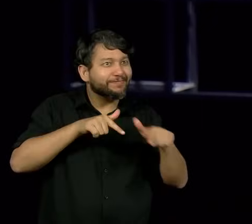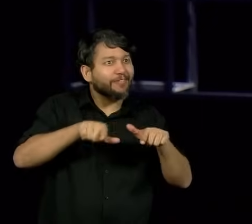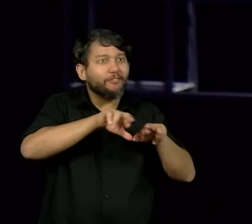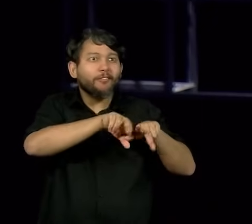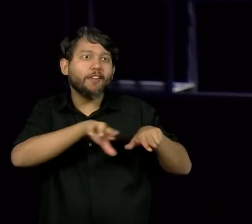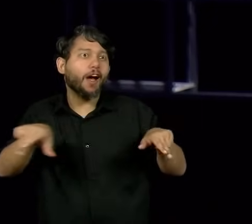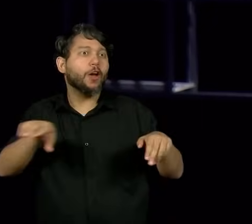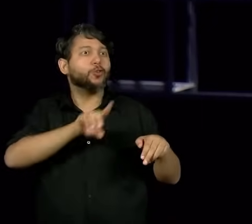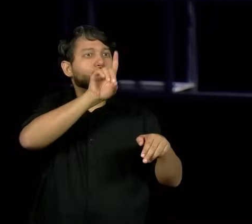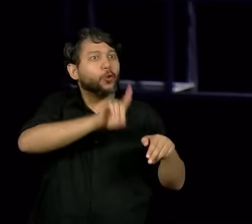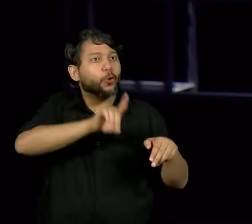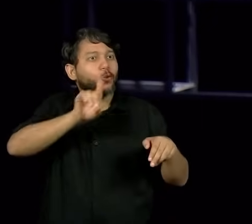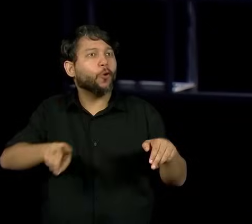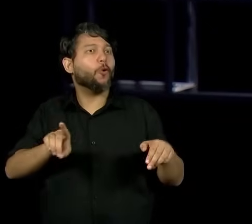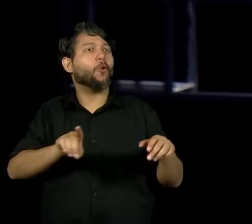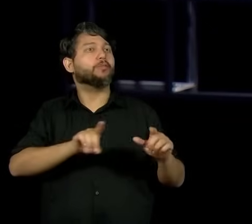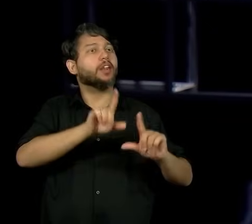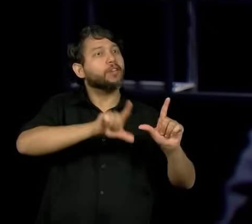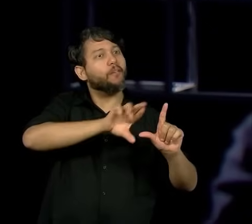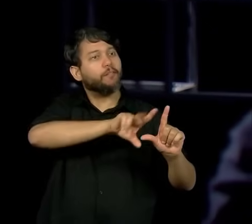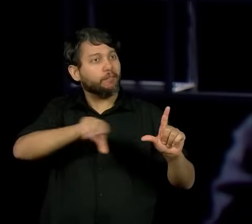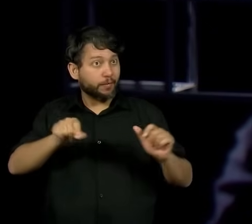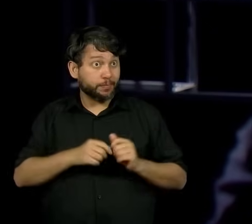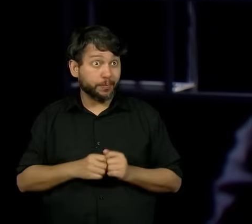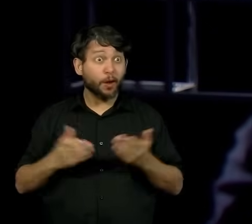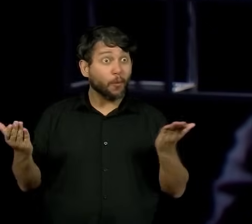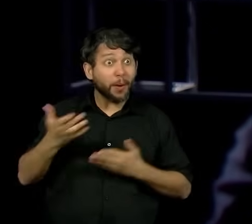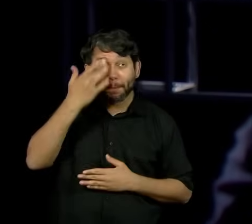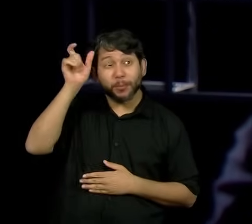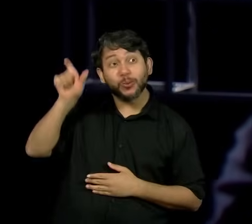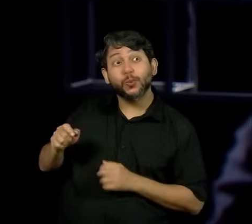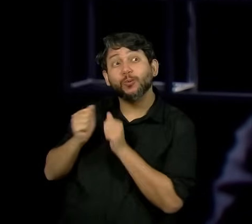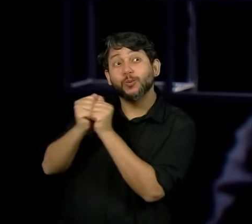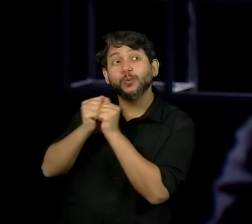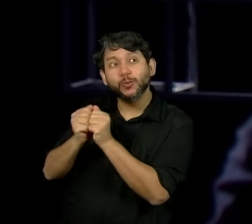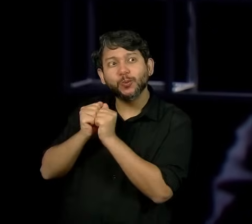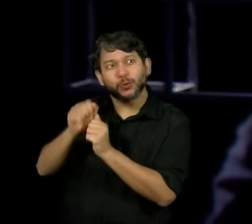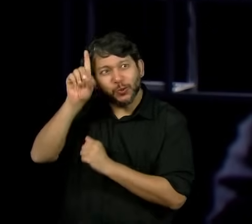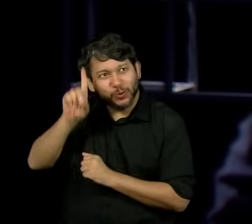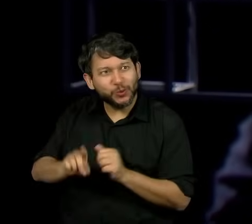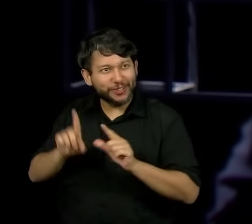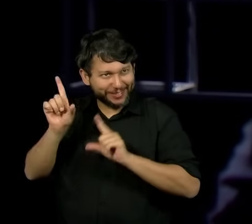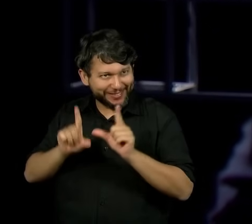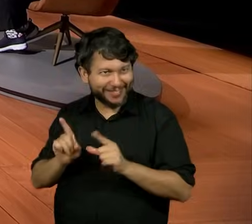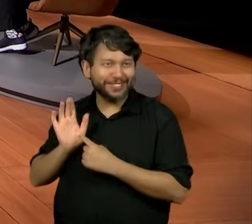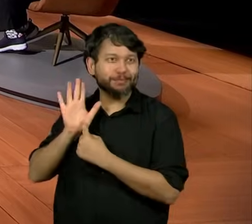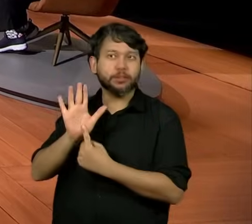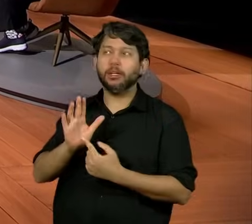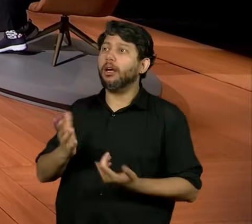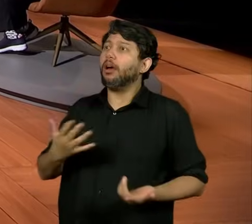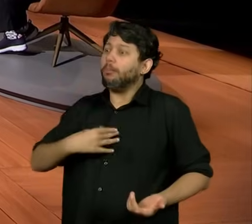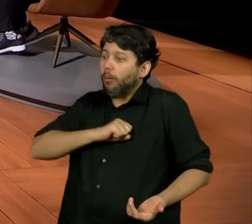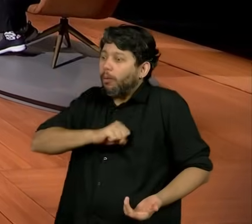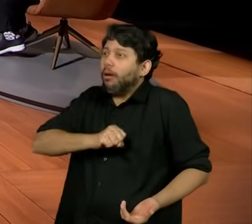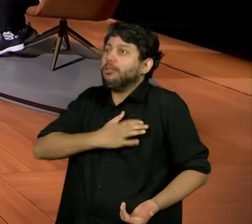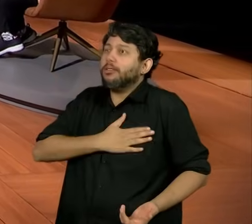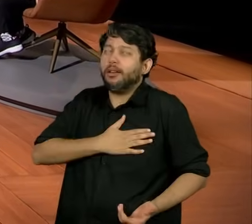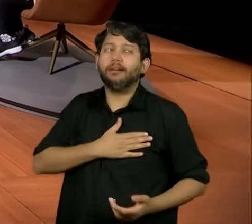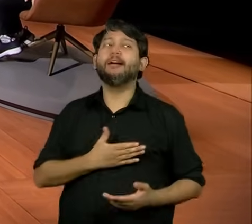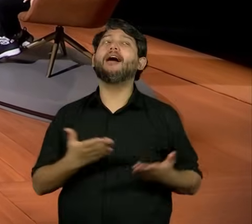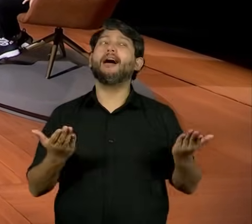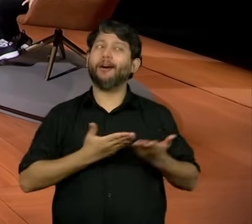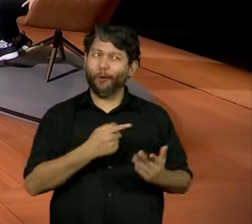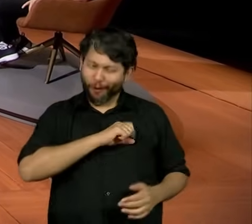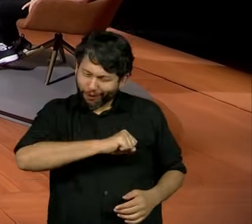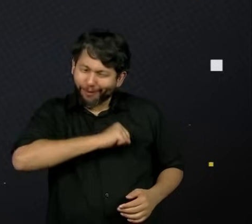várias emissoras, né? Então agora a gente tem o depoimento de alguém que acompanhou essa sua carreira como diretor de TV. Olha só. É para me matar do coração. Eu acho que agora